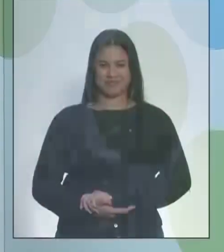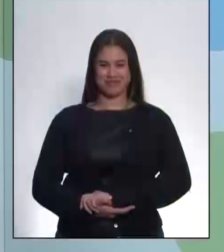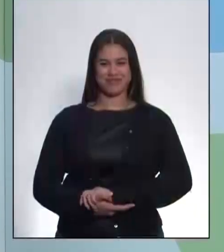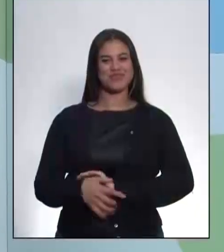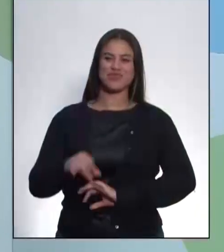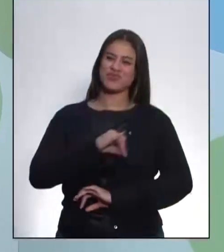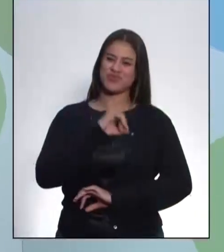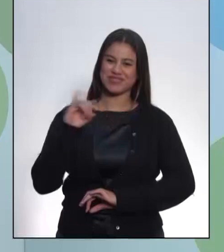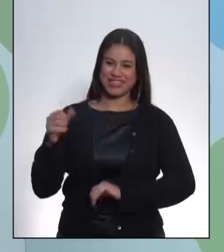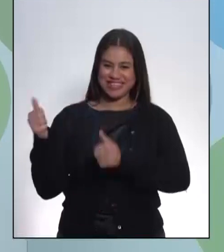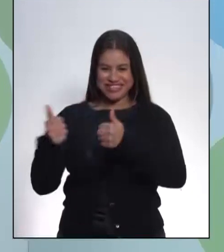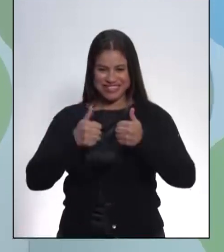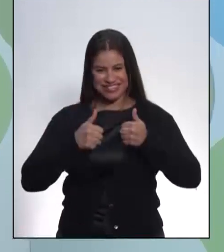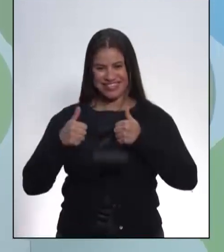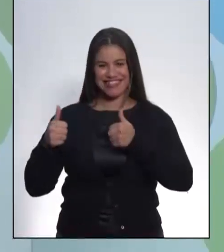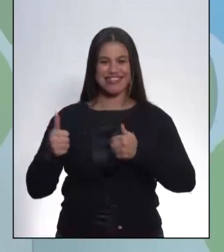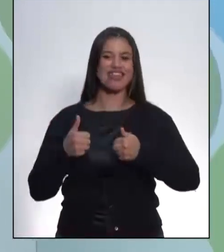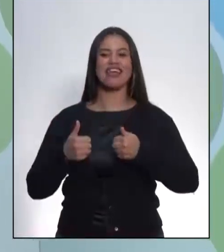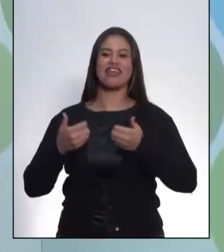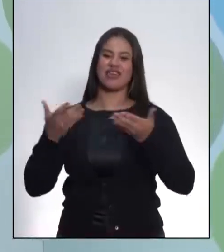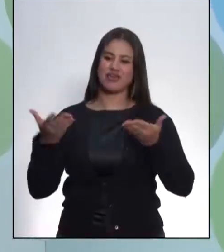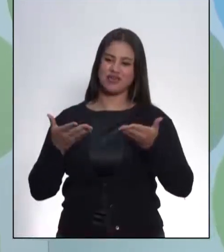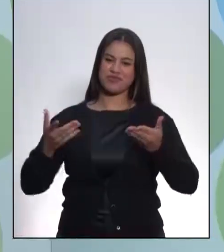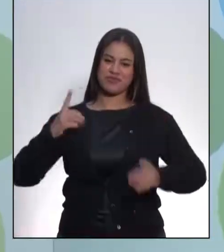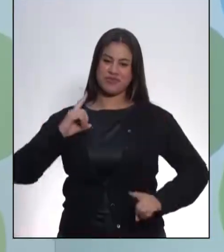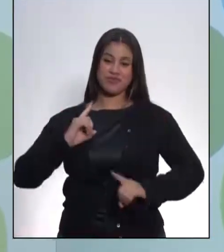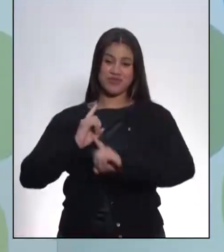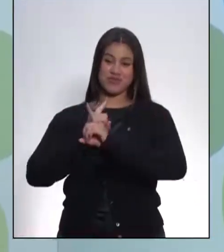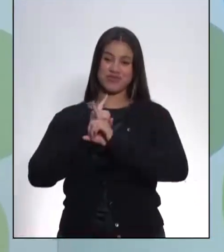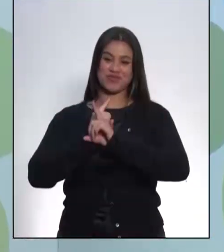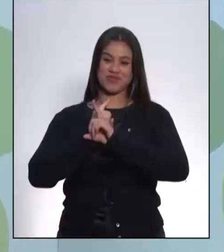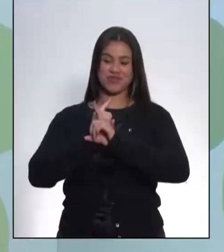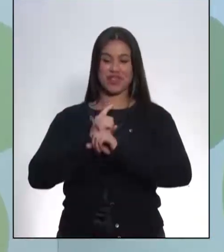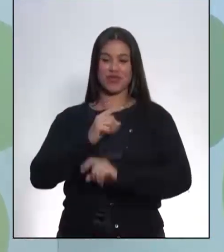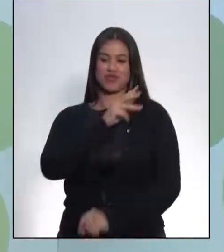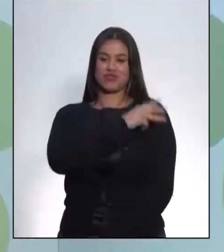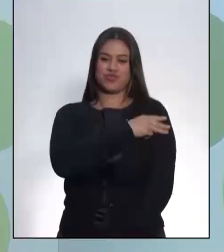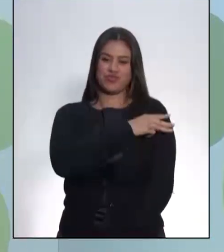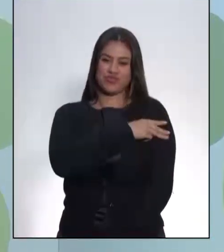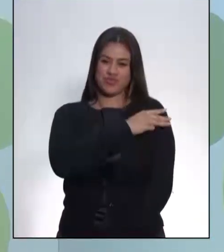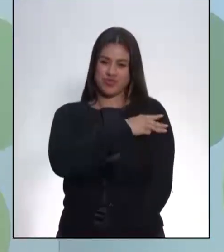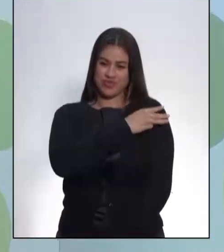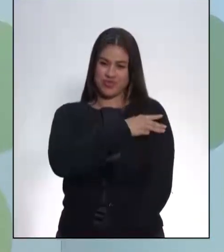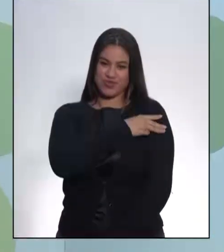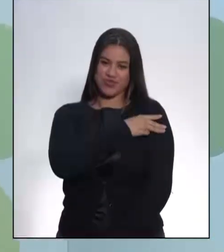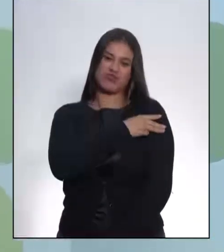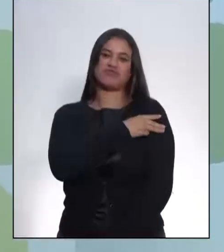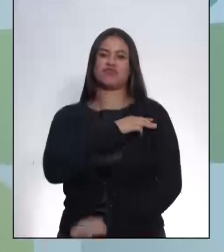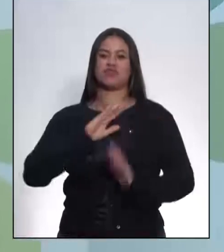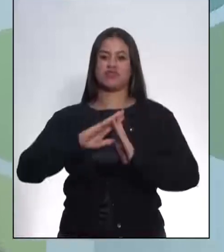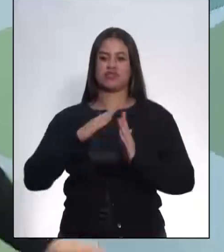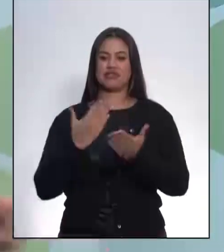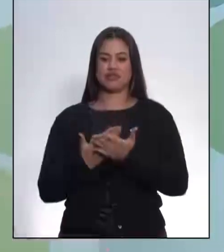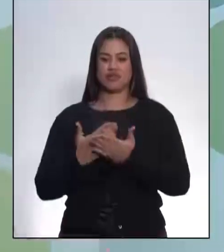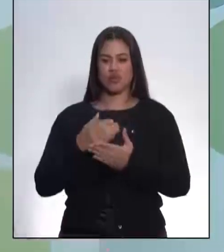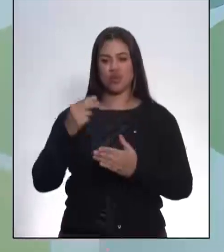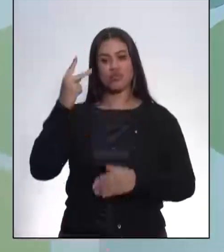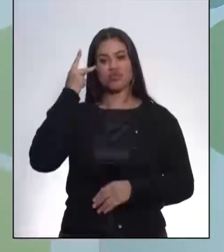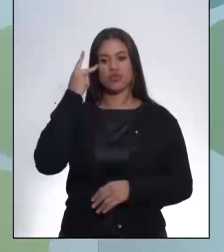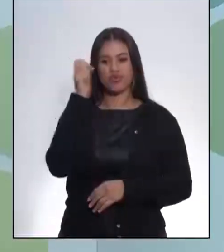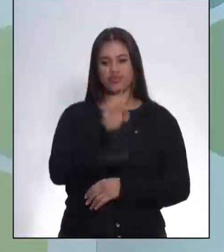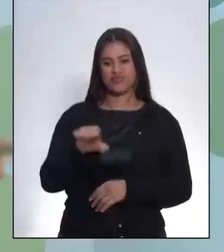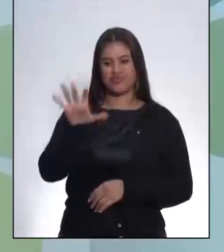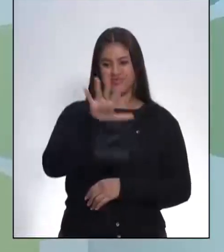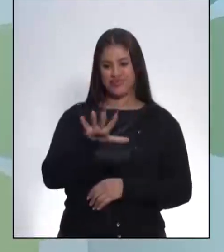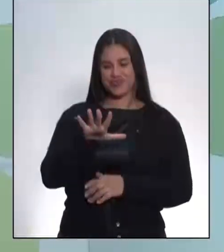Olá, rapaziada, tudo bem? Seja muito bem-vindo a esse encontro hoje para o pessoal do terceiro colegial da rede pública da escola, das escolas do estado de São Paulo.